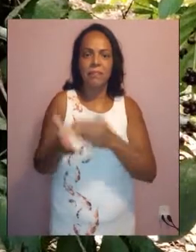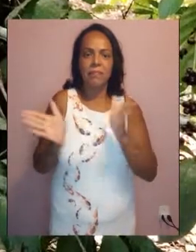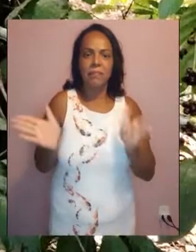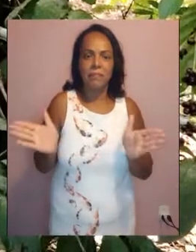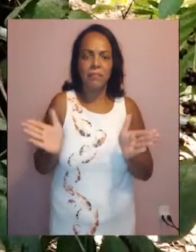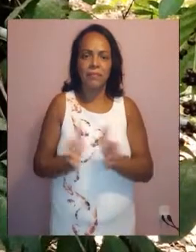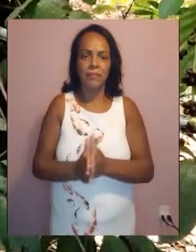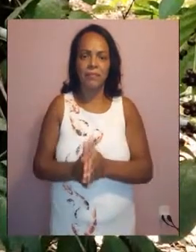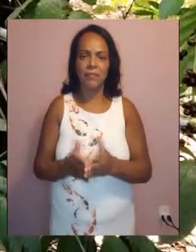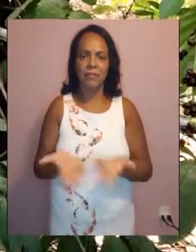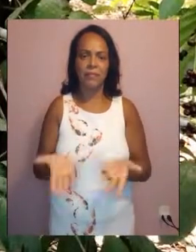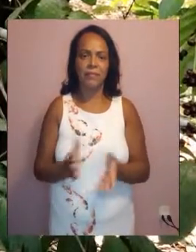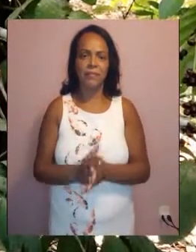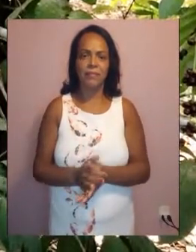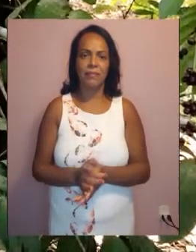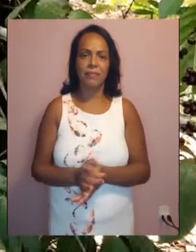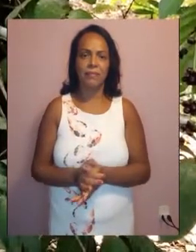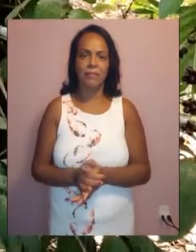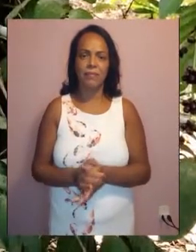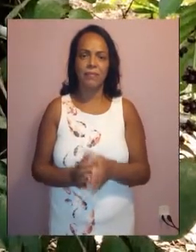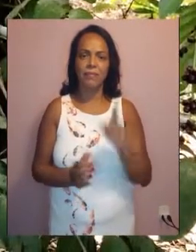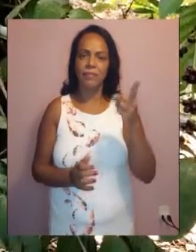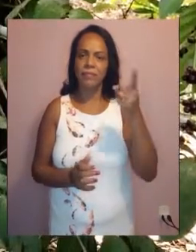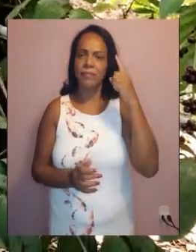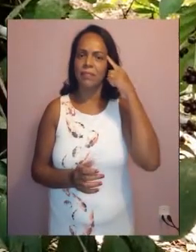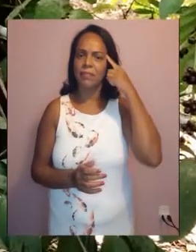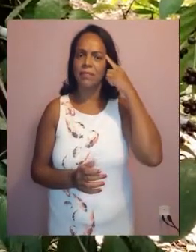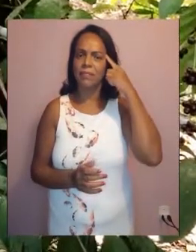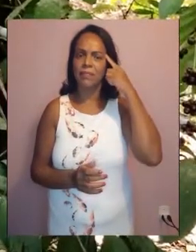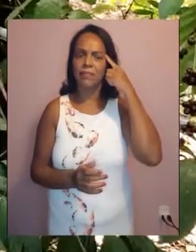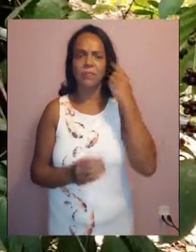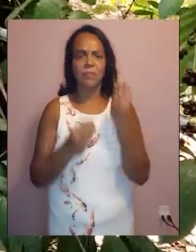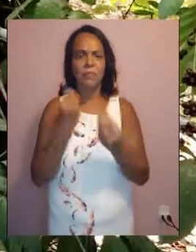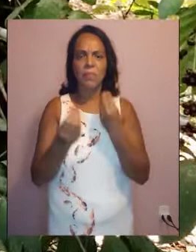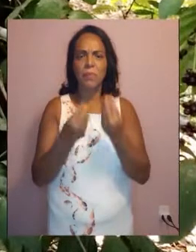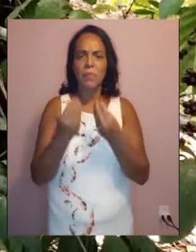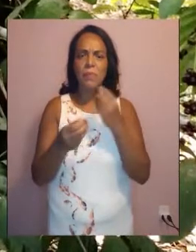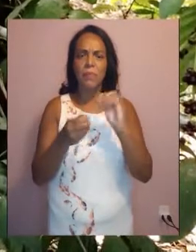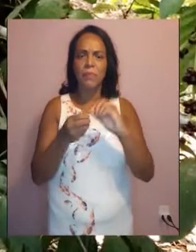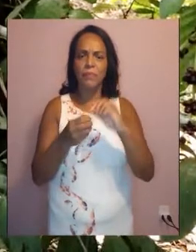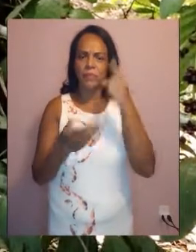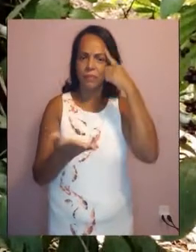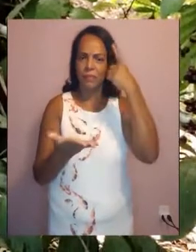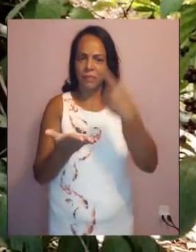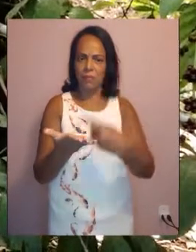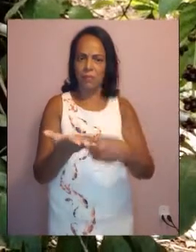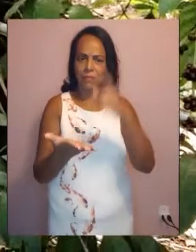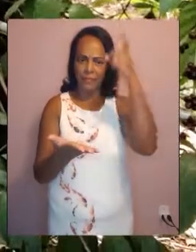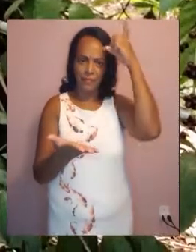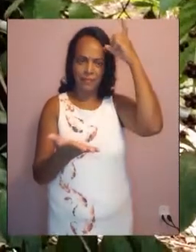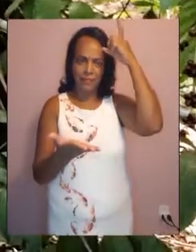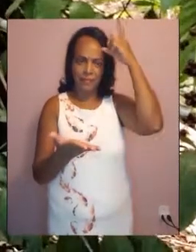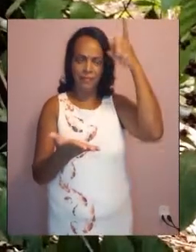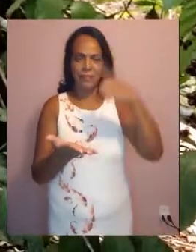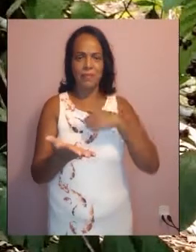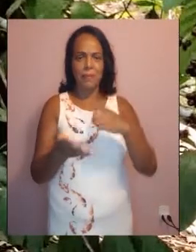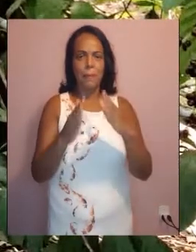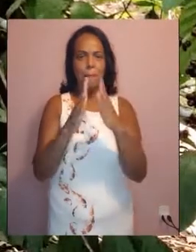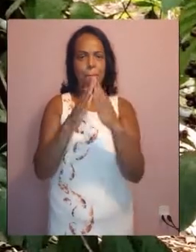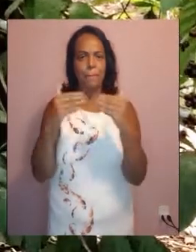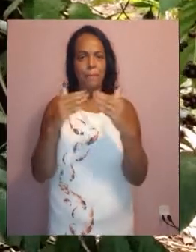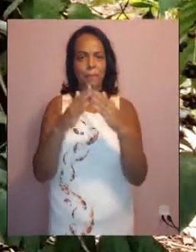ele falou: poxa, diz que lá eles fazem pacto com o demônio para pedir riqueza. Ó, até hoje em dia eu